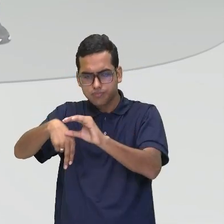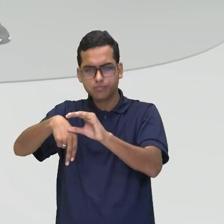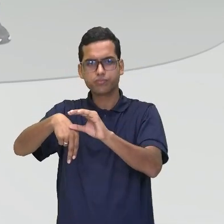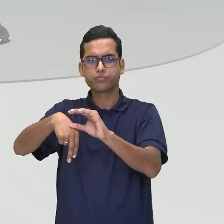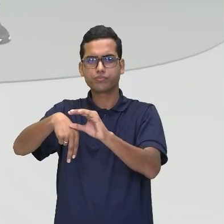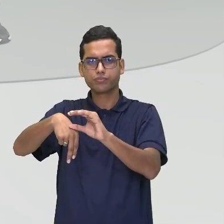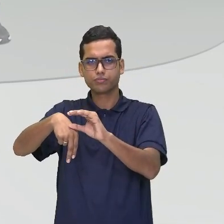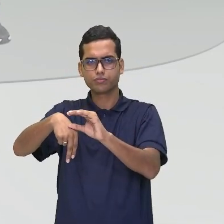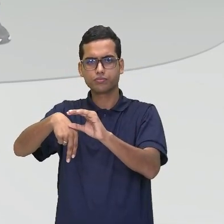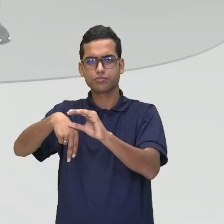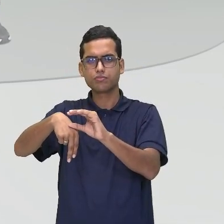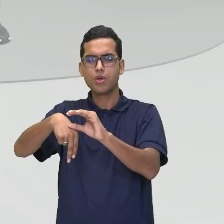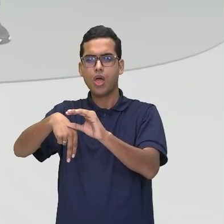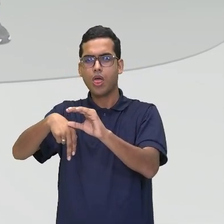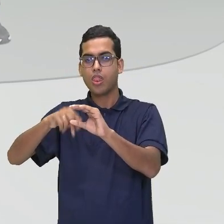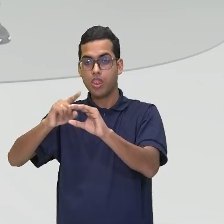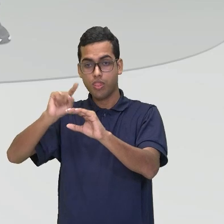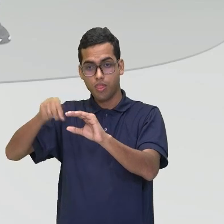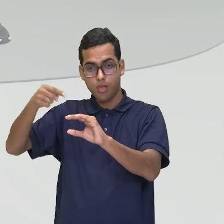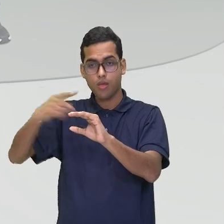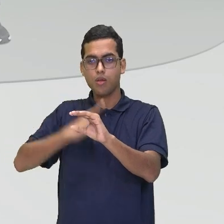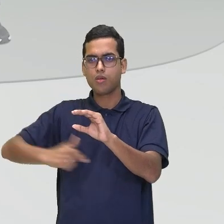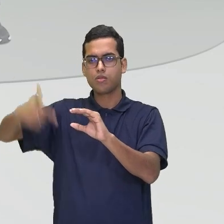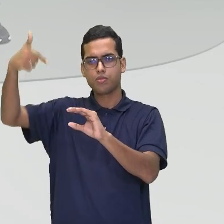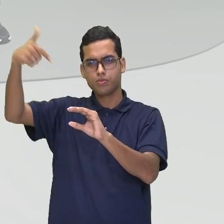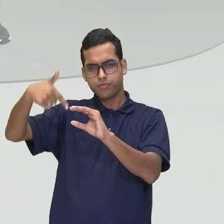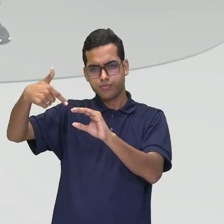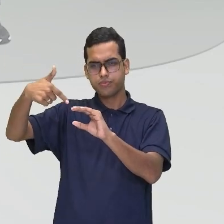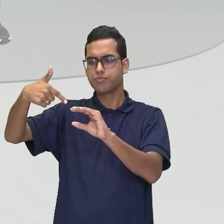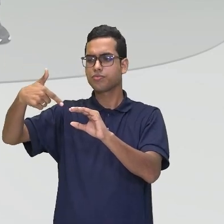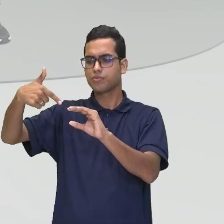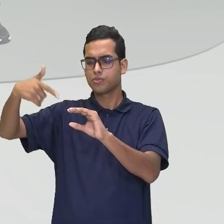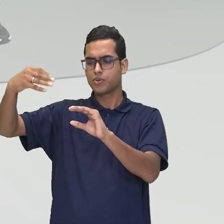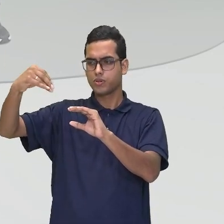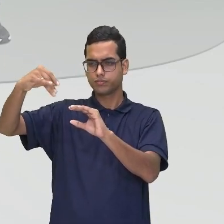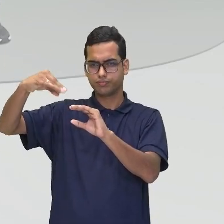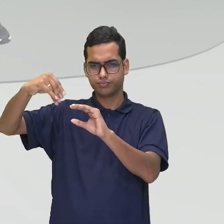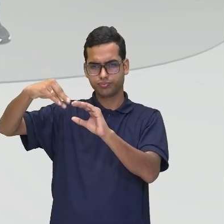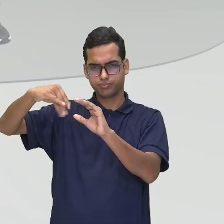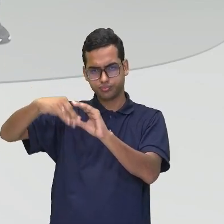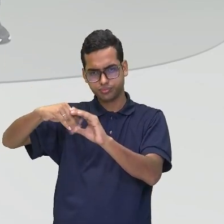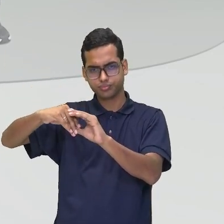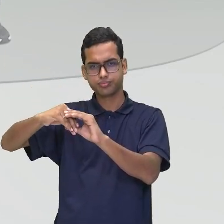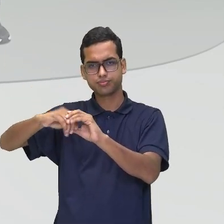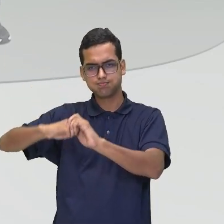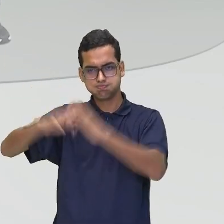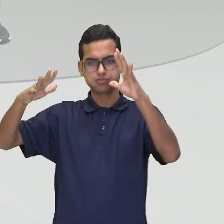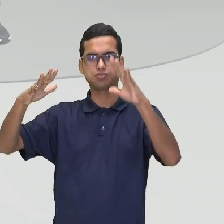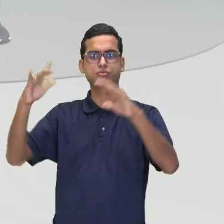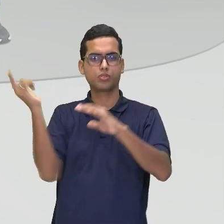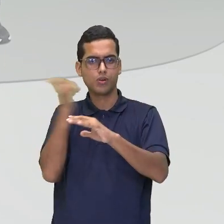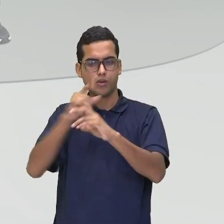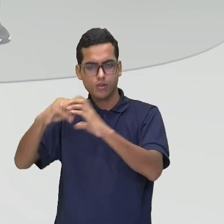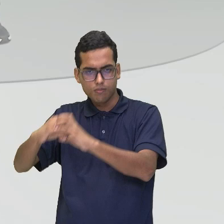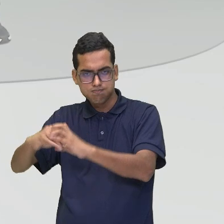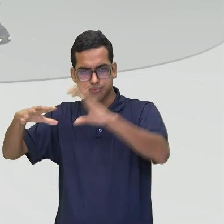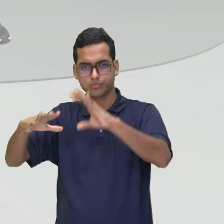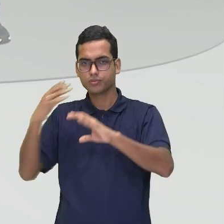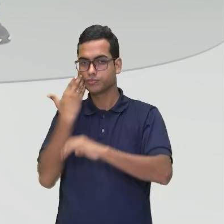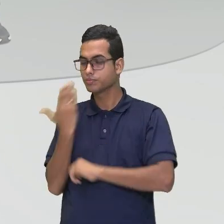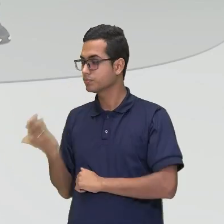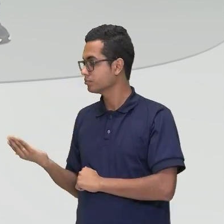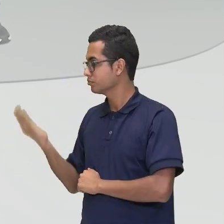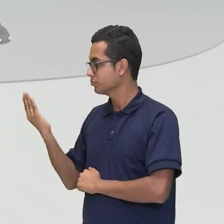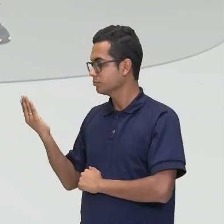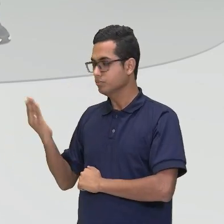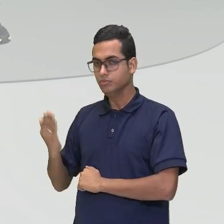um certo ponto e ali injeta-se o combustível após essa compressão, tá certo? Logo na sequência Como